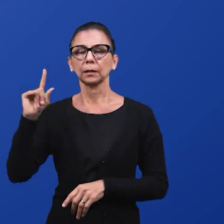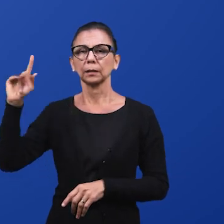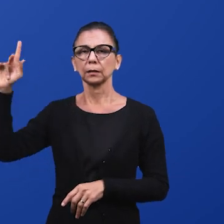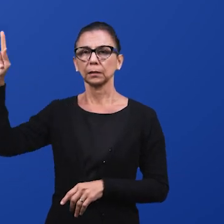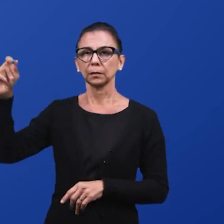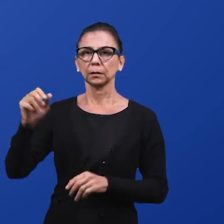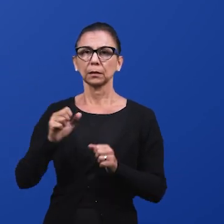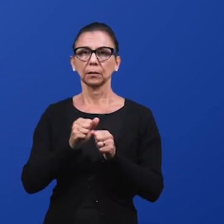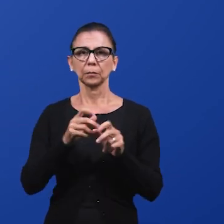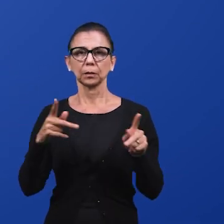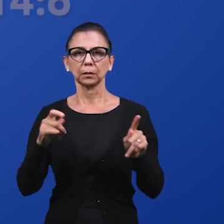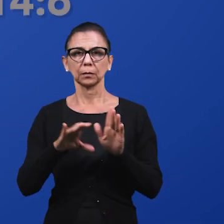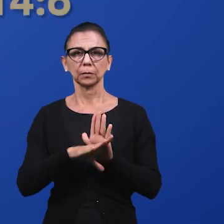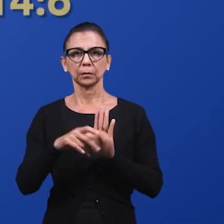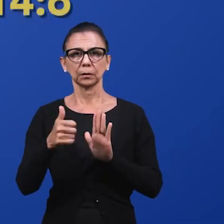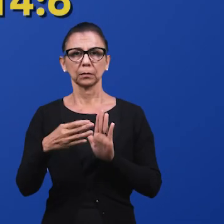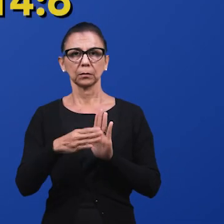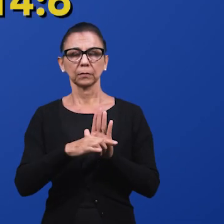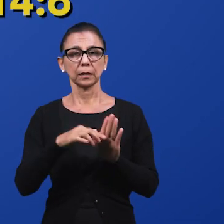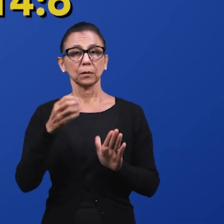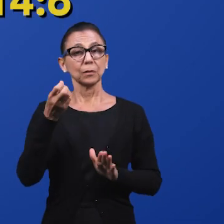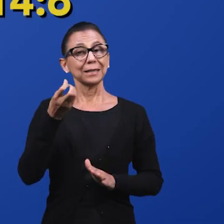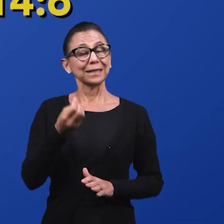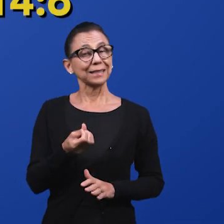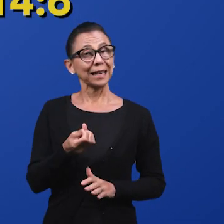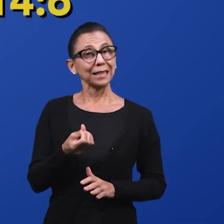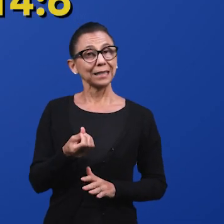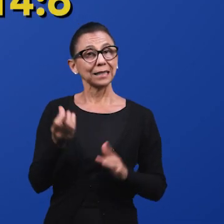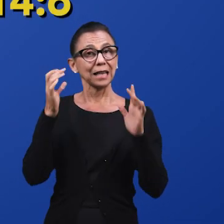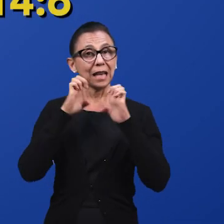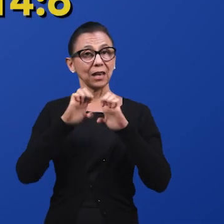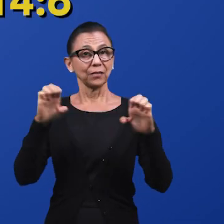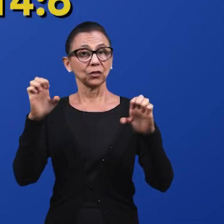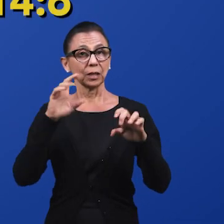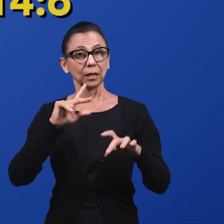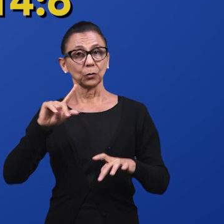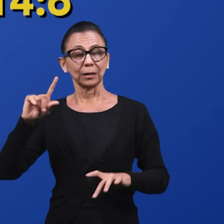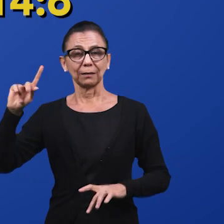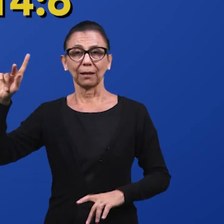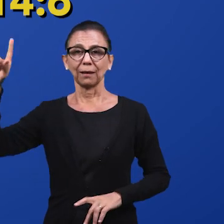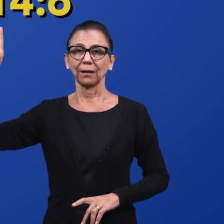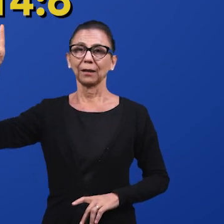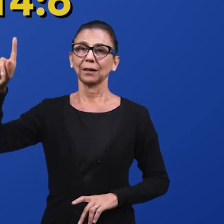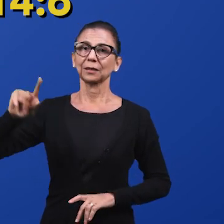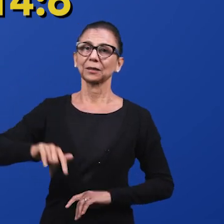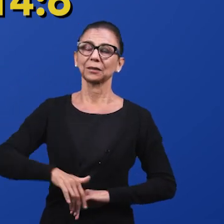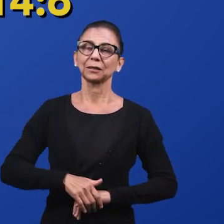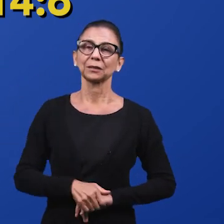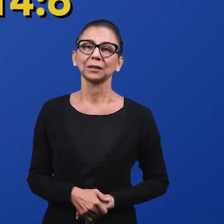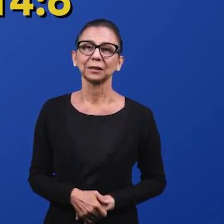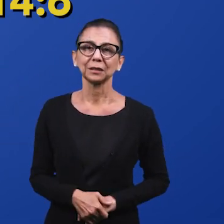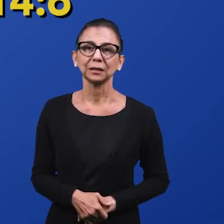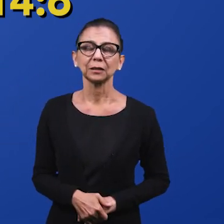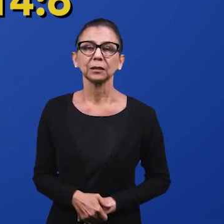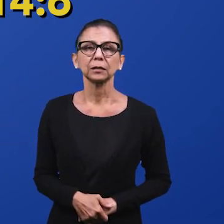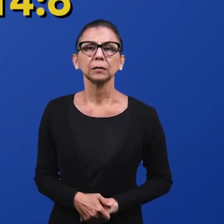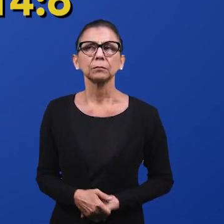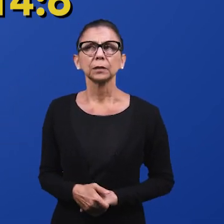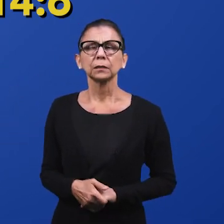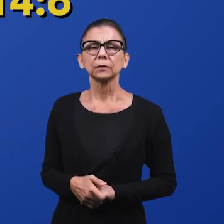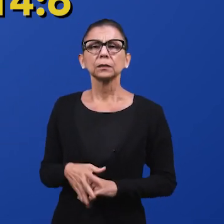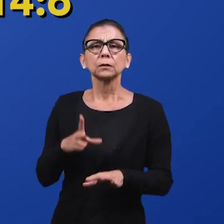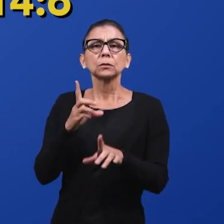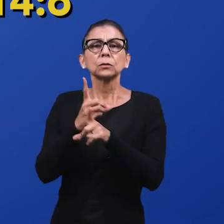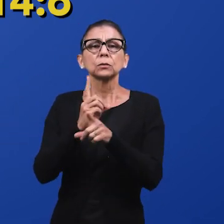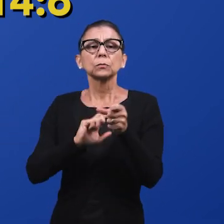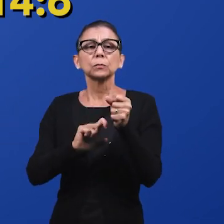em Apocalipse, capítulo 14, verso 6, o Evangelho de Jesus é chamado de Evangelho Eterno. E para